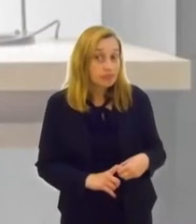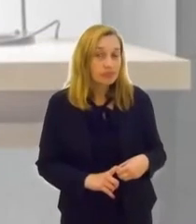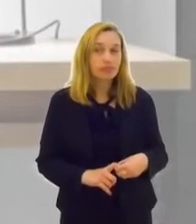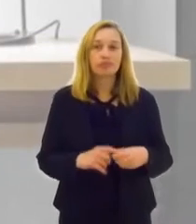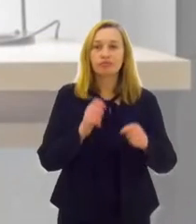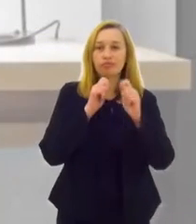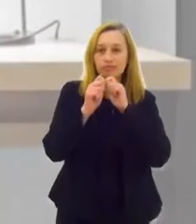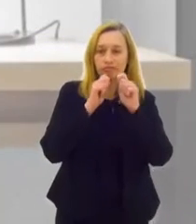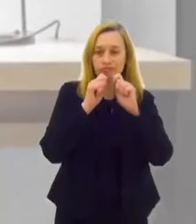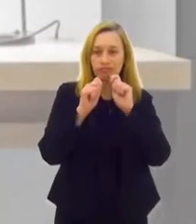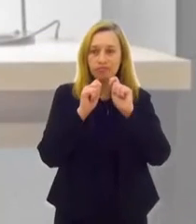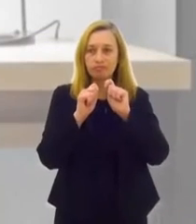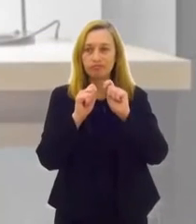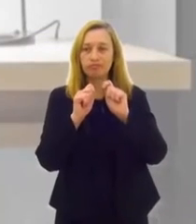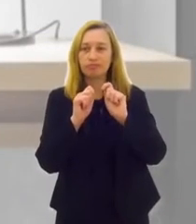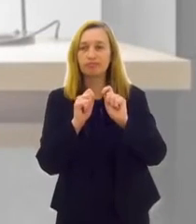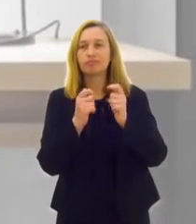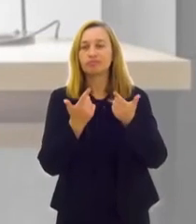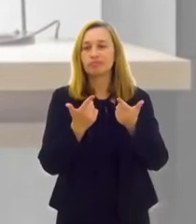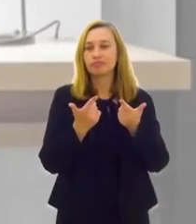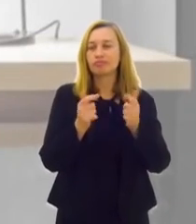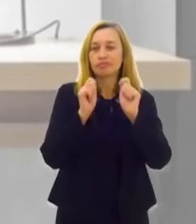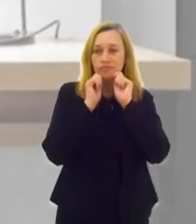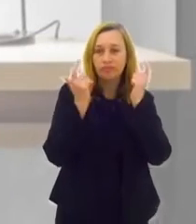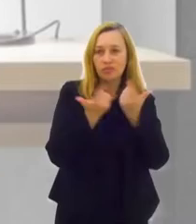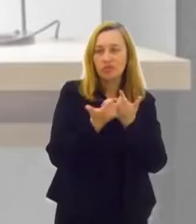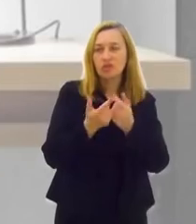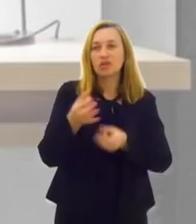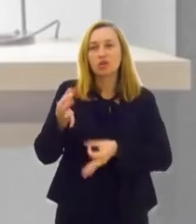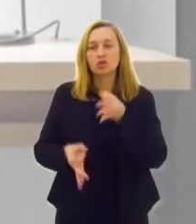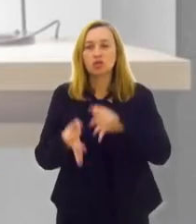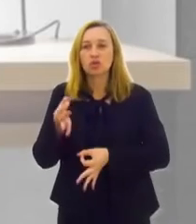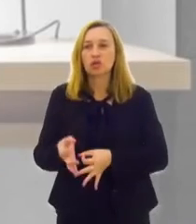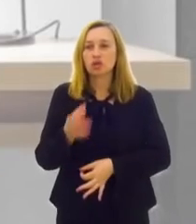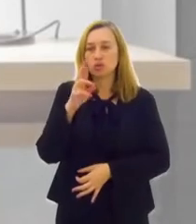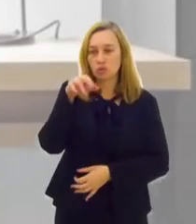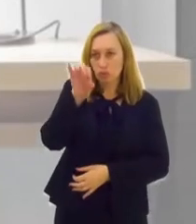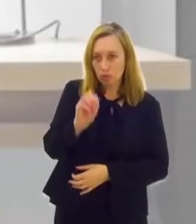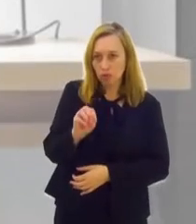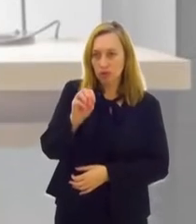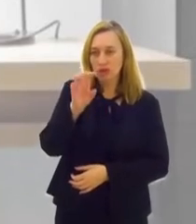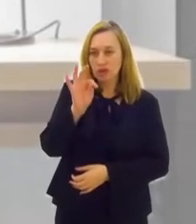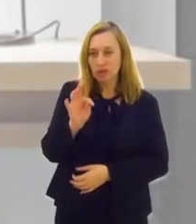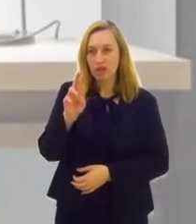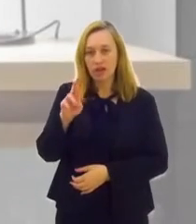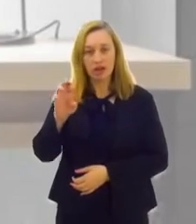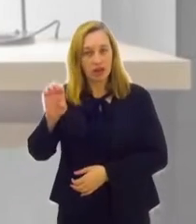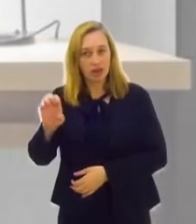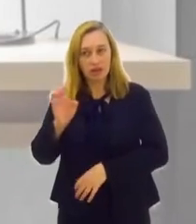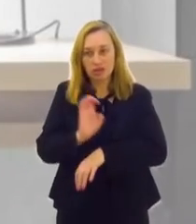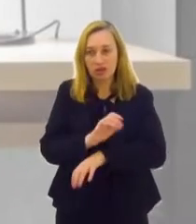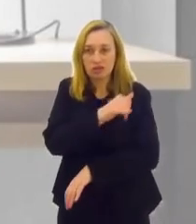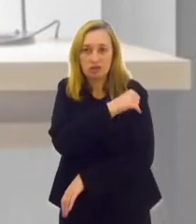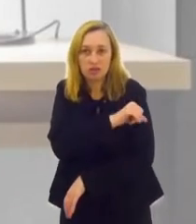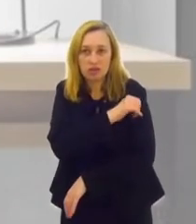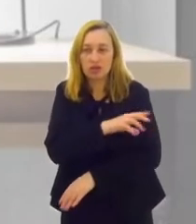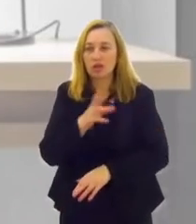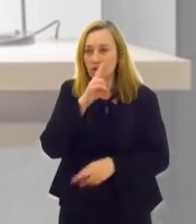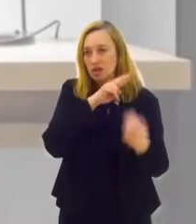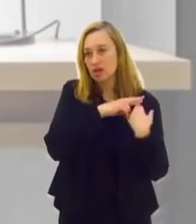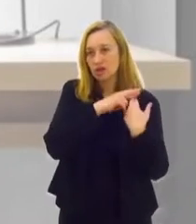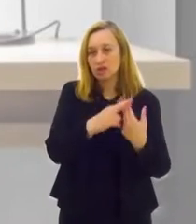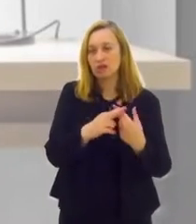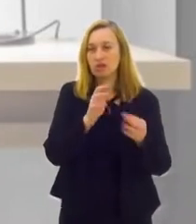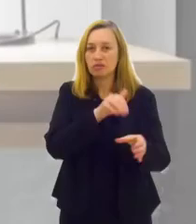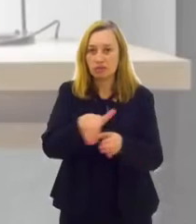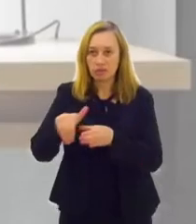Estamos de volta com o nosso Alerj Entrevista, hoje em nossos estúdios, com o juiz Bruno Bodar, ele que é do TRE do Estado do Rio de Janeiro,